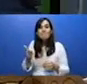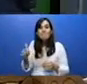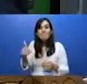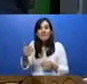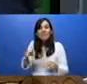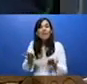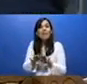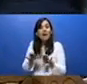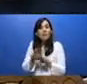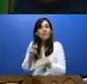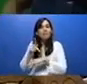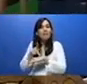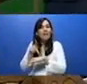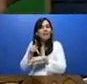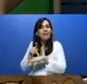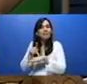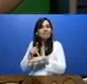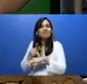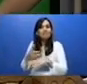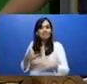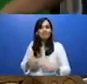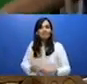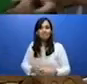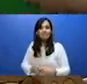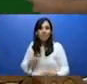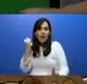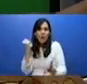uma rocha, tá?